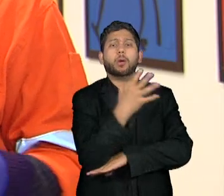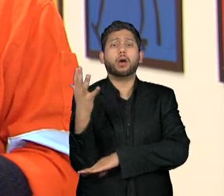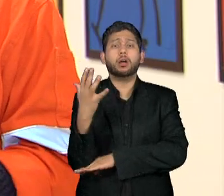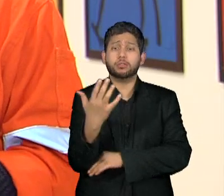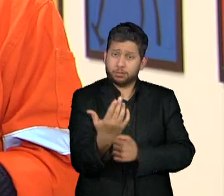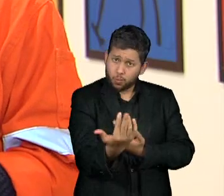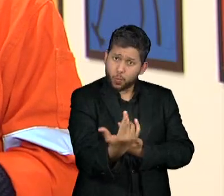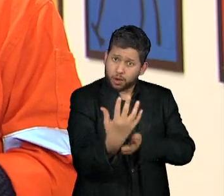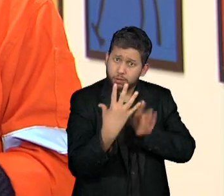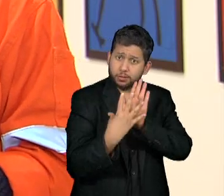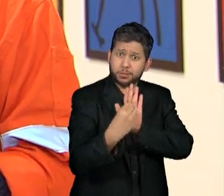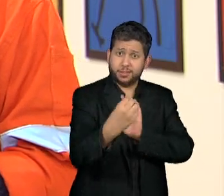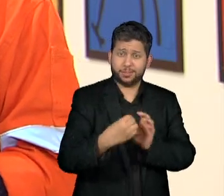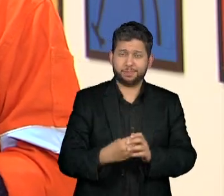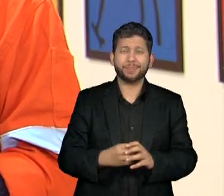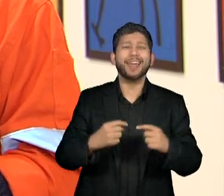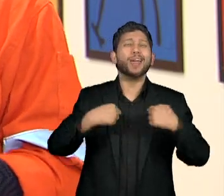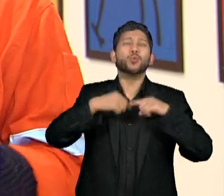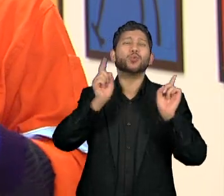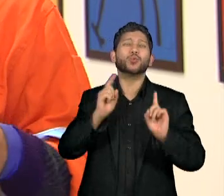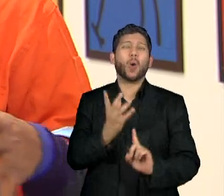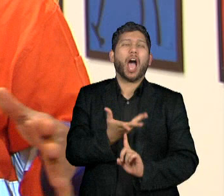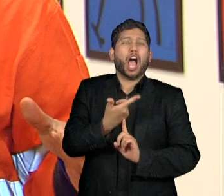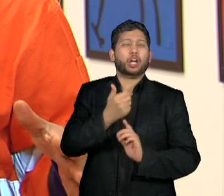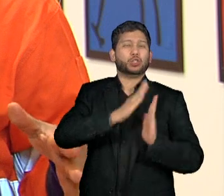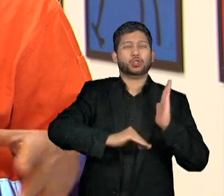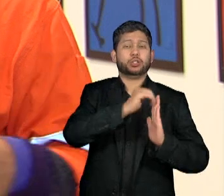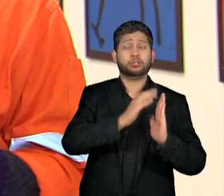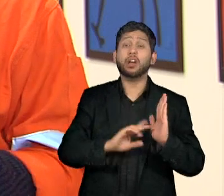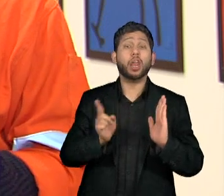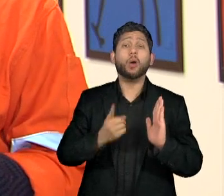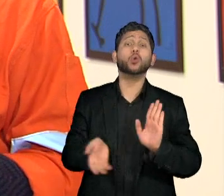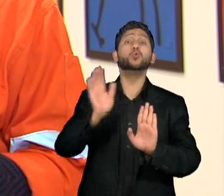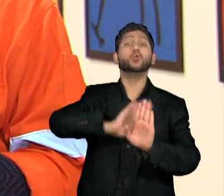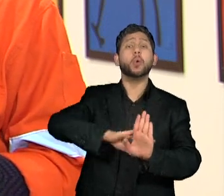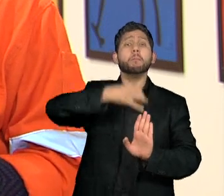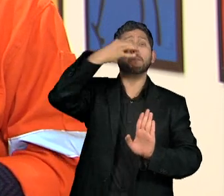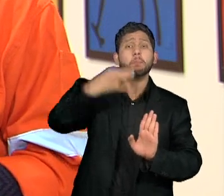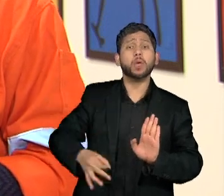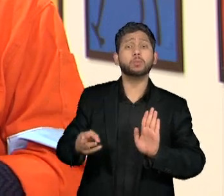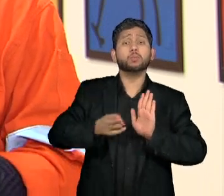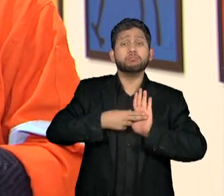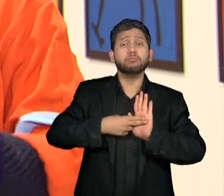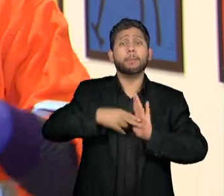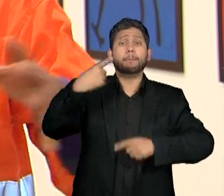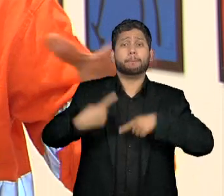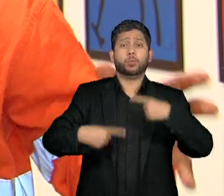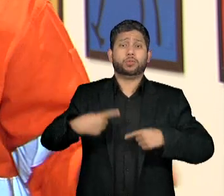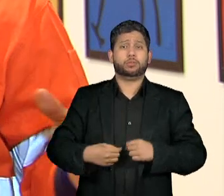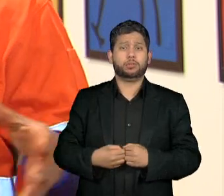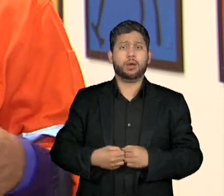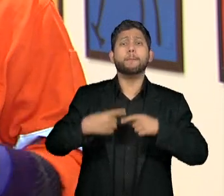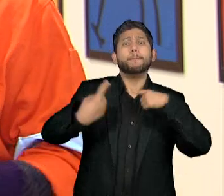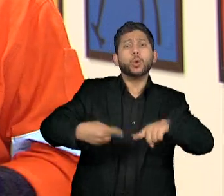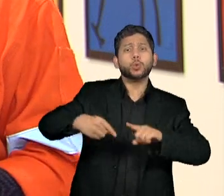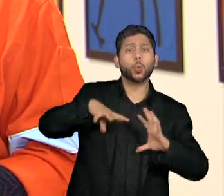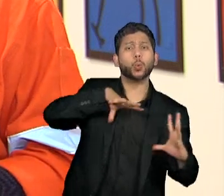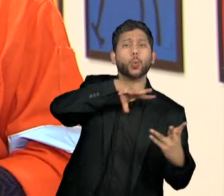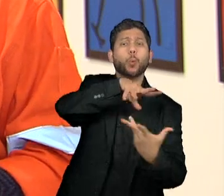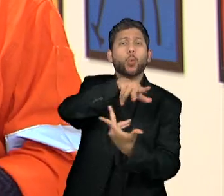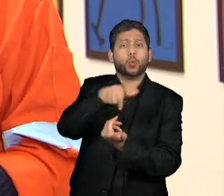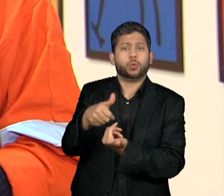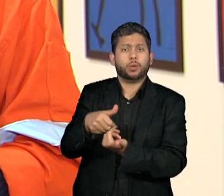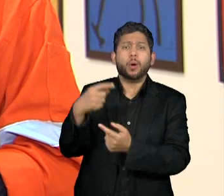talvez tente fazer política, cosmopolítica, algo muito mais amplo, que abarque, sim, toda a